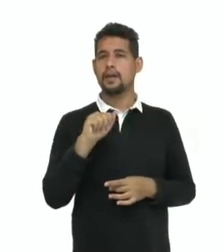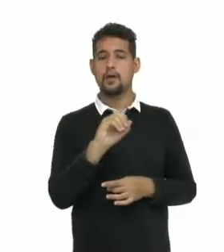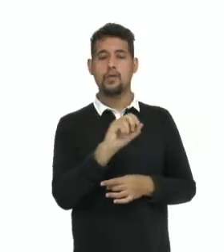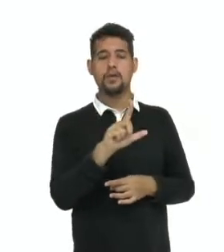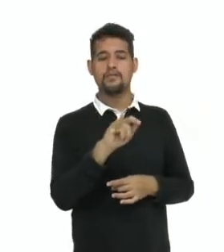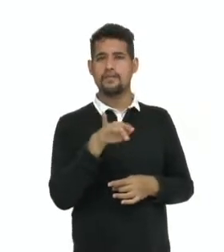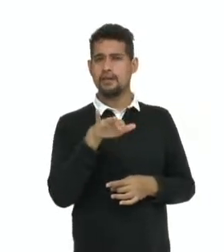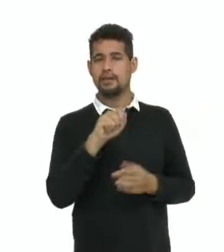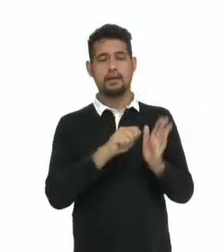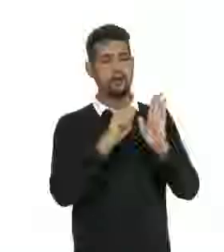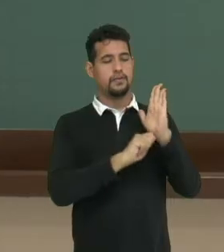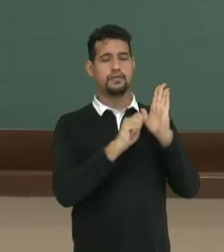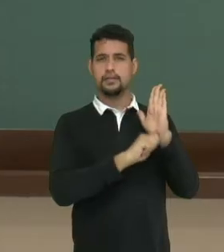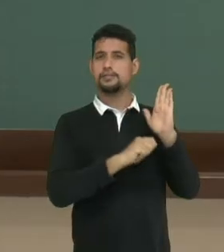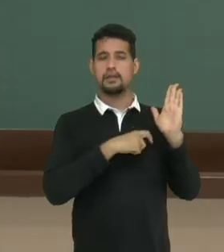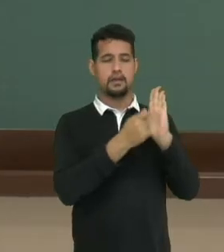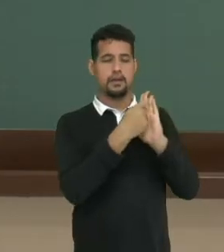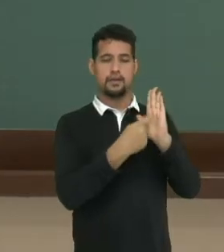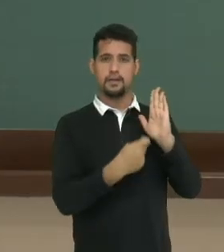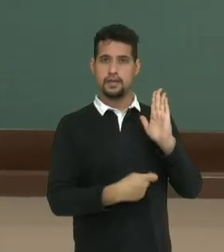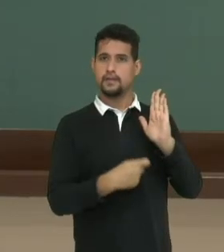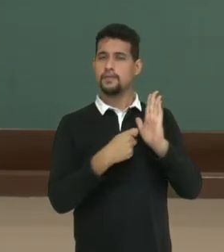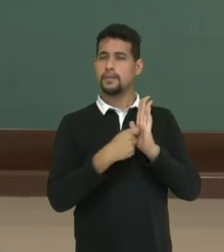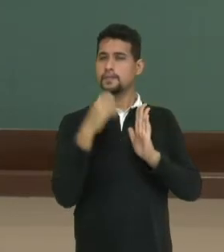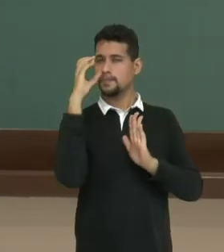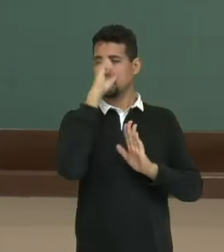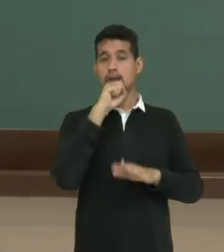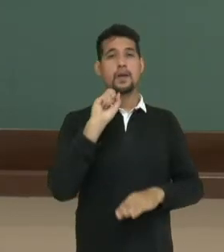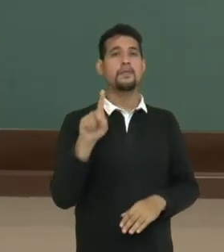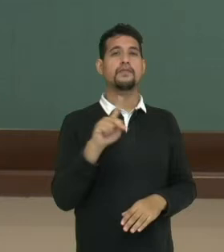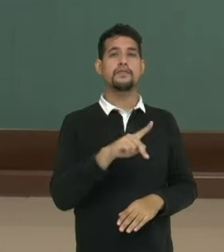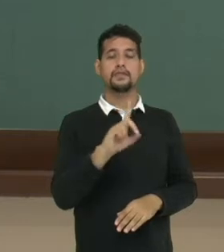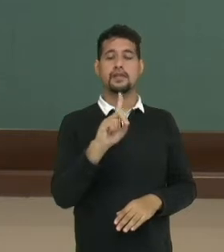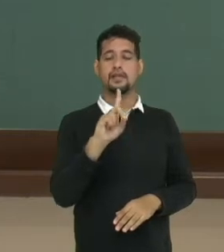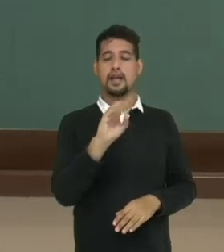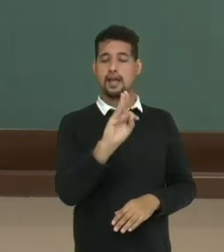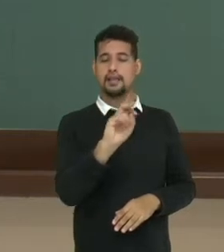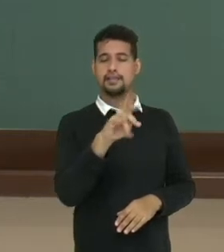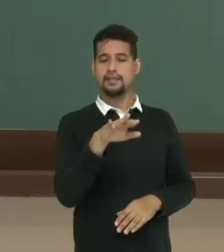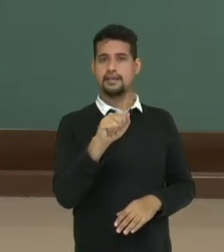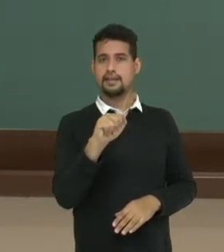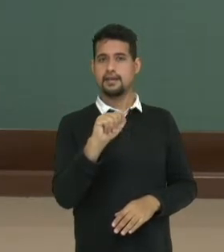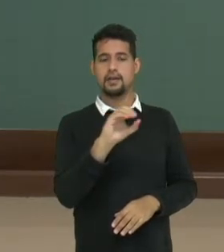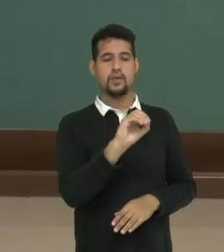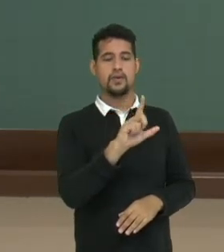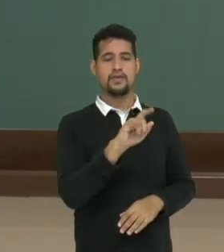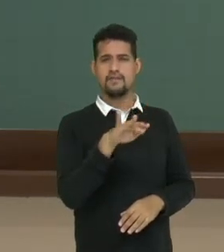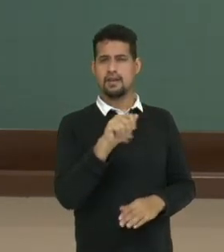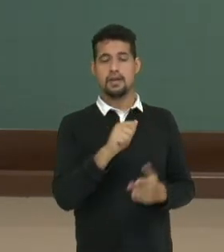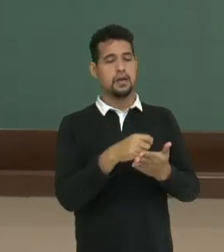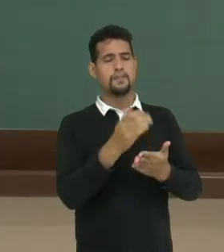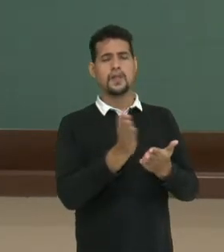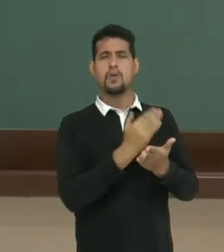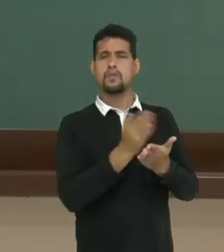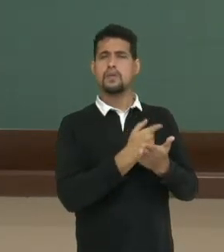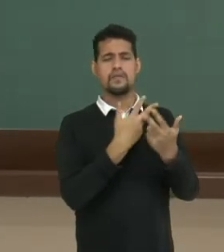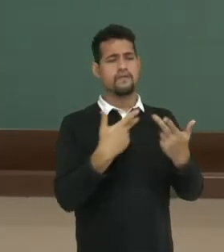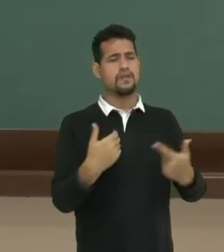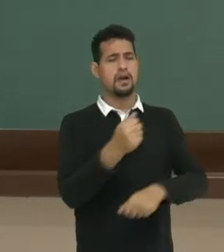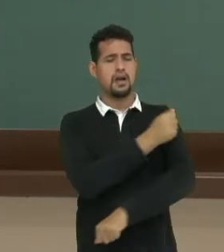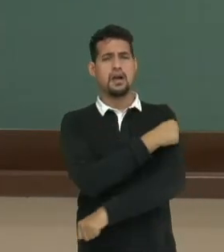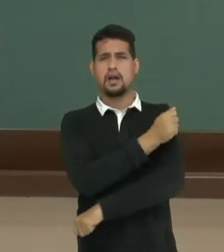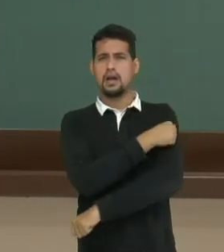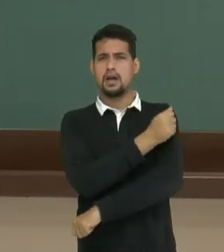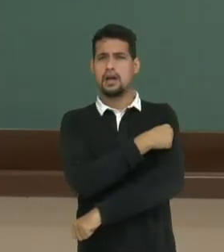um texto que está aqui no livro Tecendo Linguagens, da professora Tânia Oliveira. É um livro que muitos dos estudantes aí